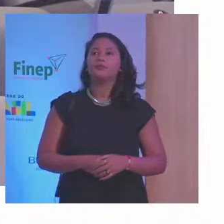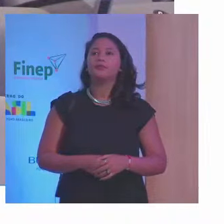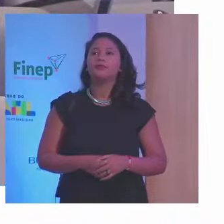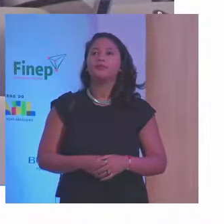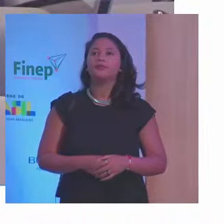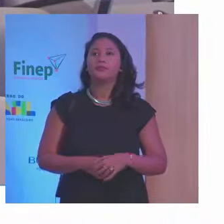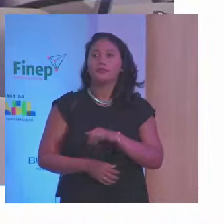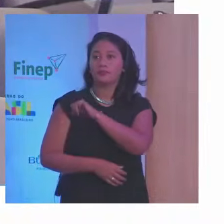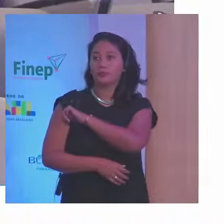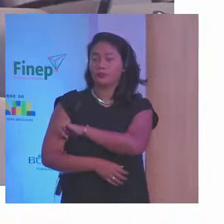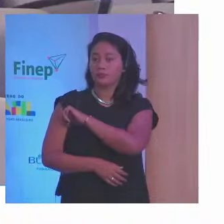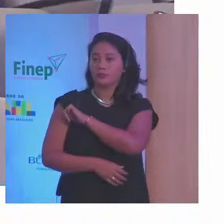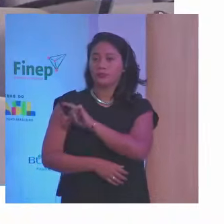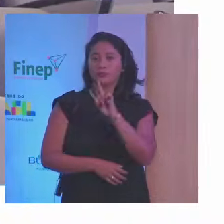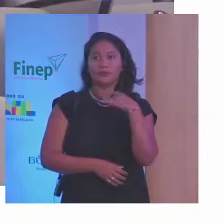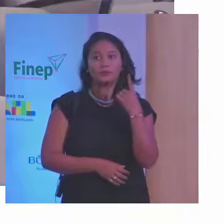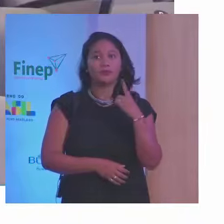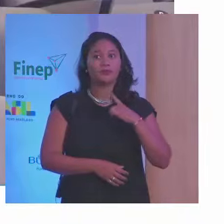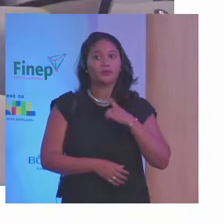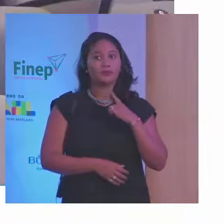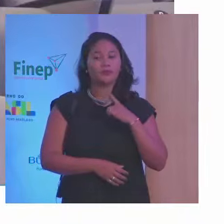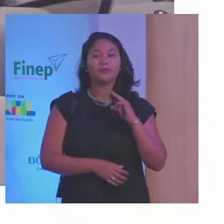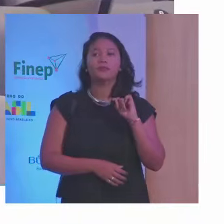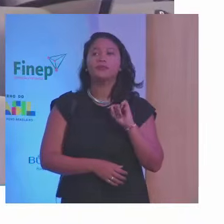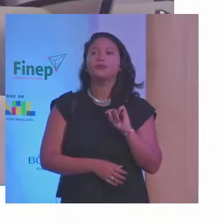No Rio de Janeiro, que a gente tem